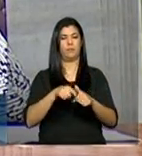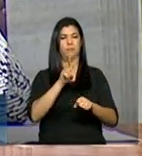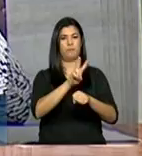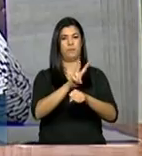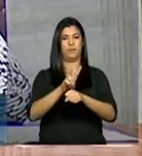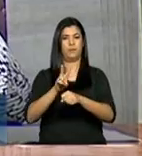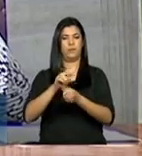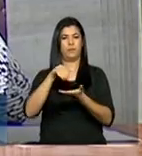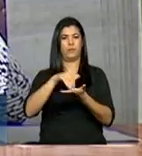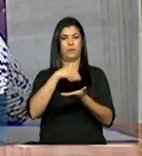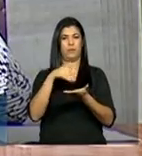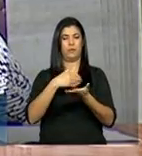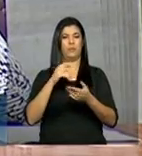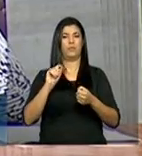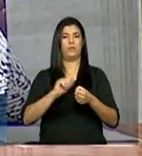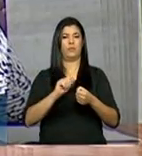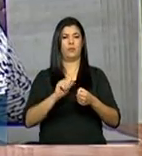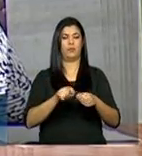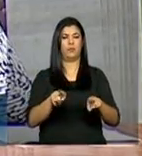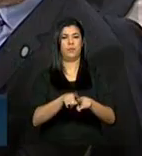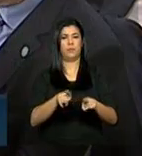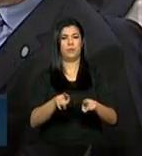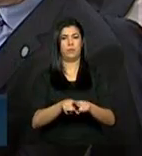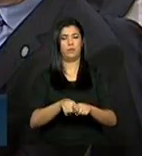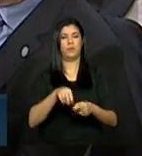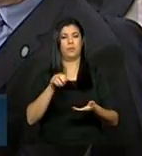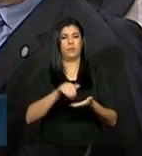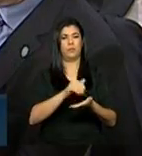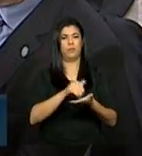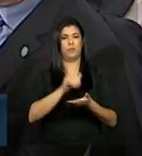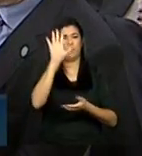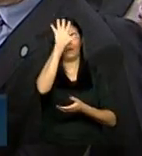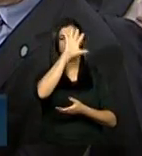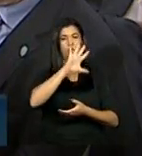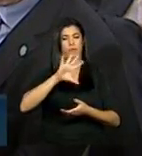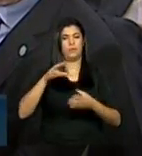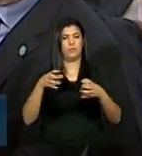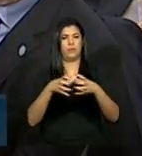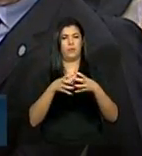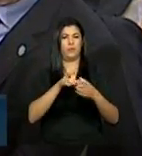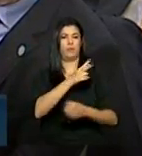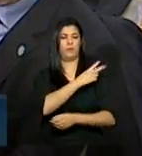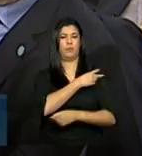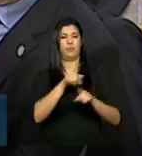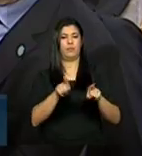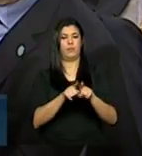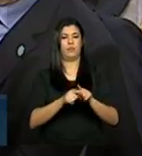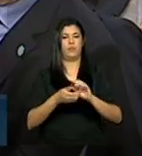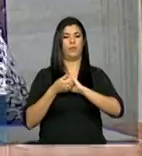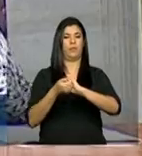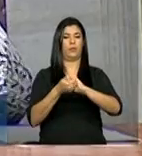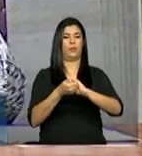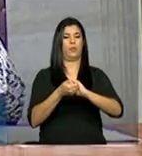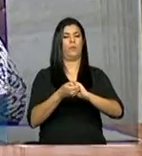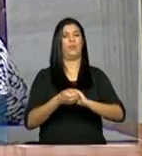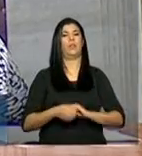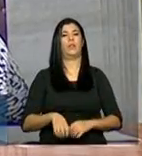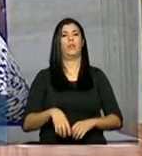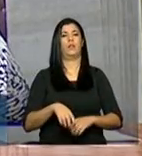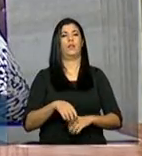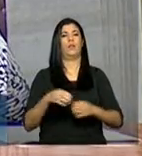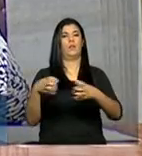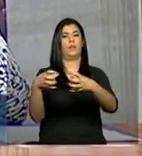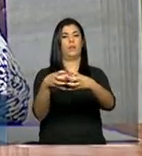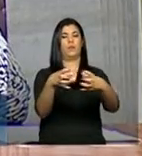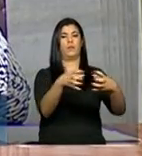secretários executivos, os secretários nacionais, as equipes técnicas. Queria cumprimentar também as equipes